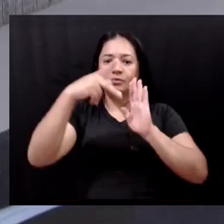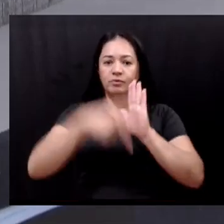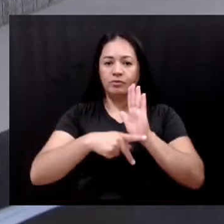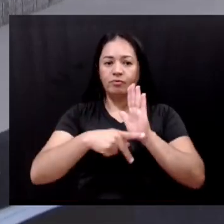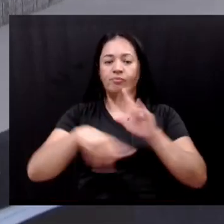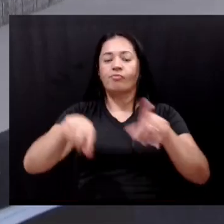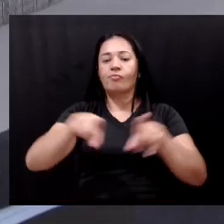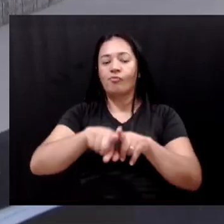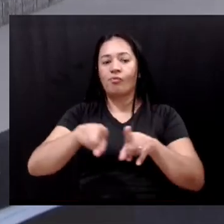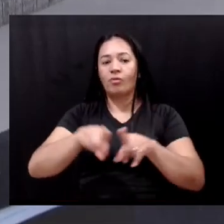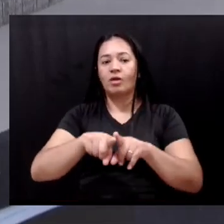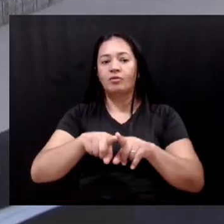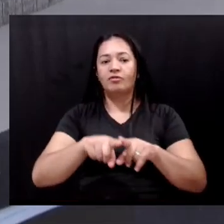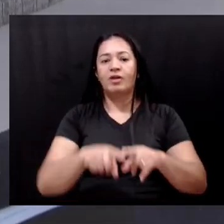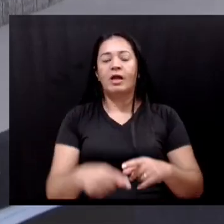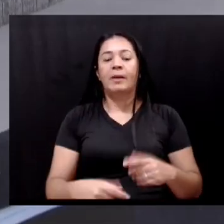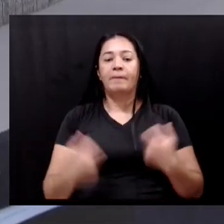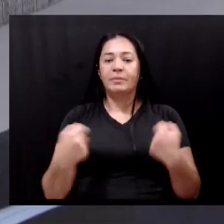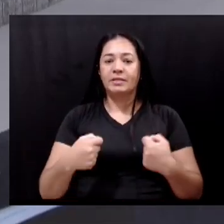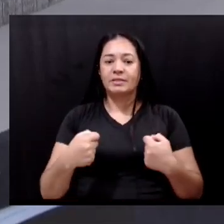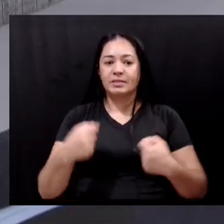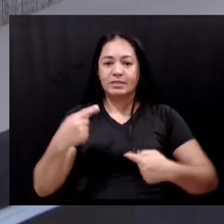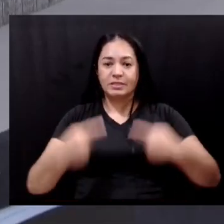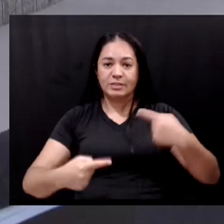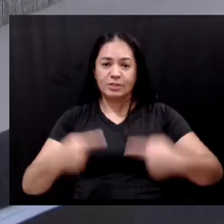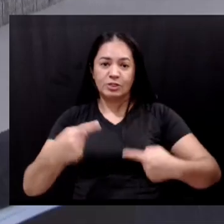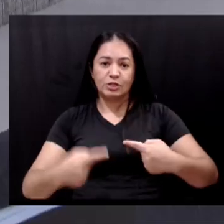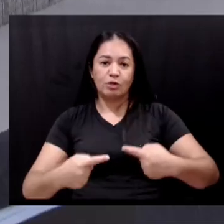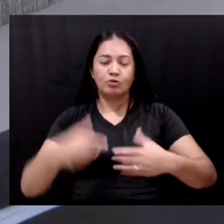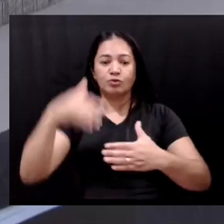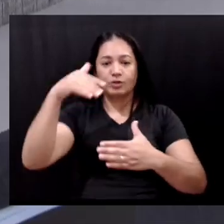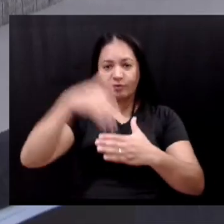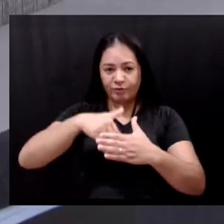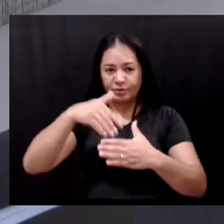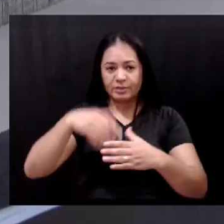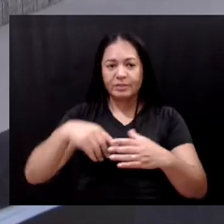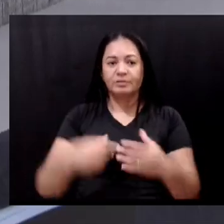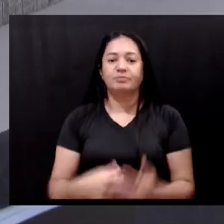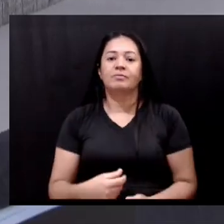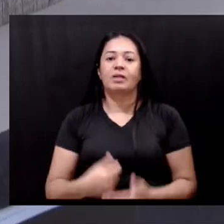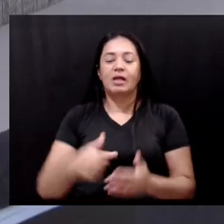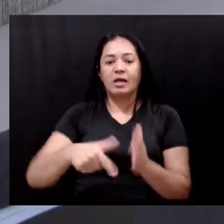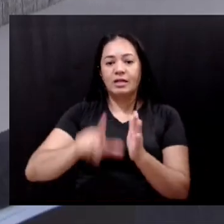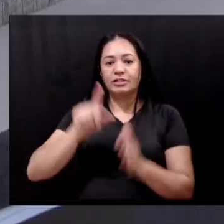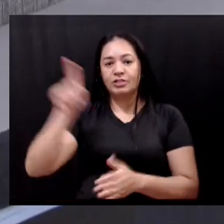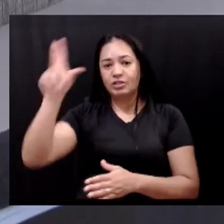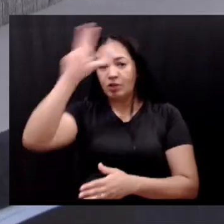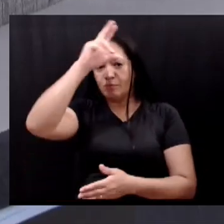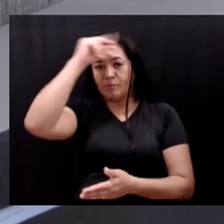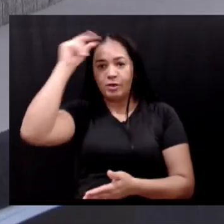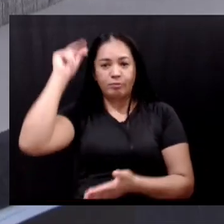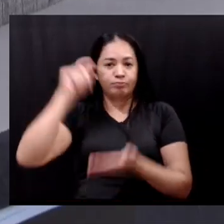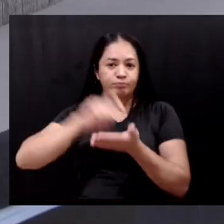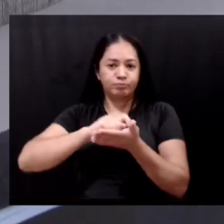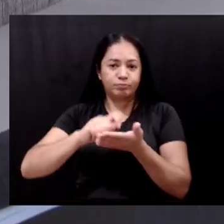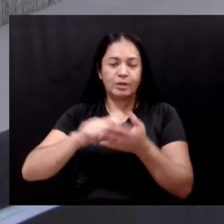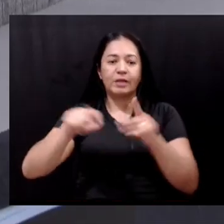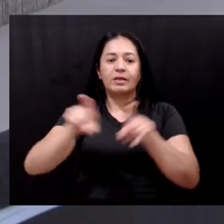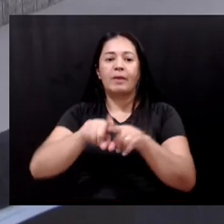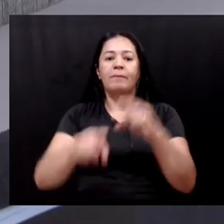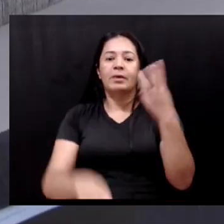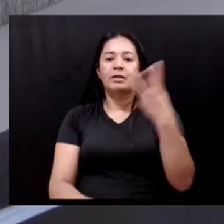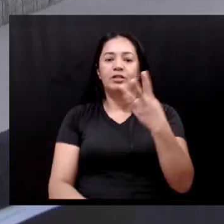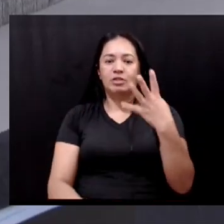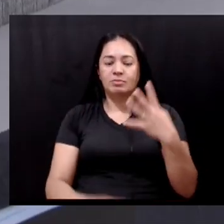segundo turno de votação antes de seguir para a sanção do prefeito. Ainda na 34ª reunião ordinária,